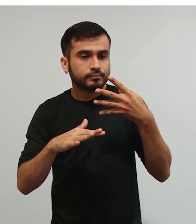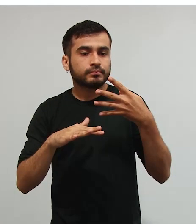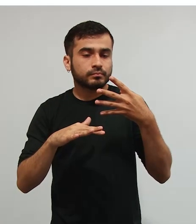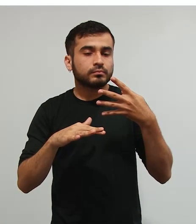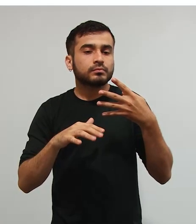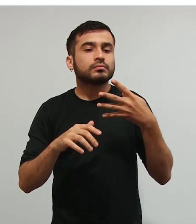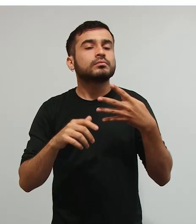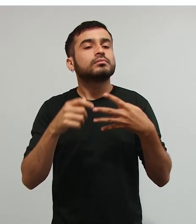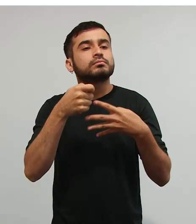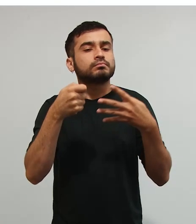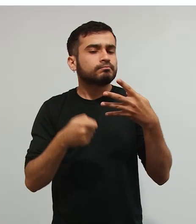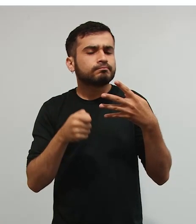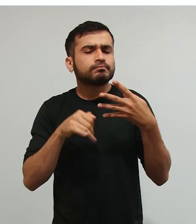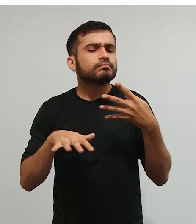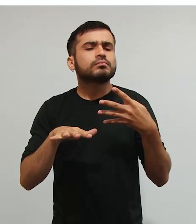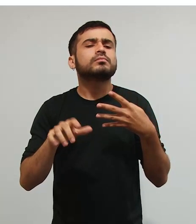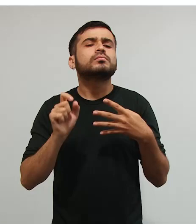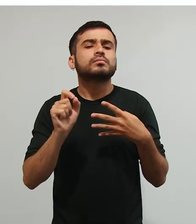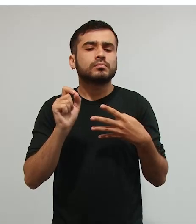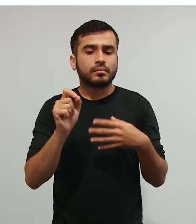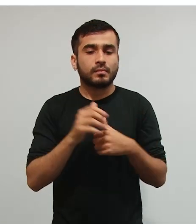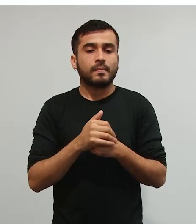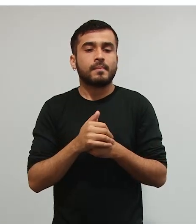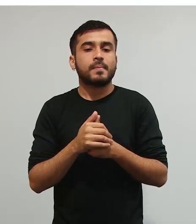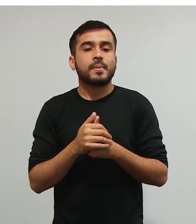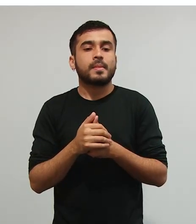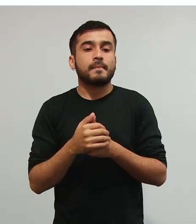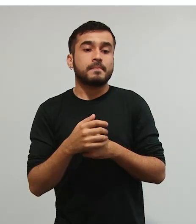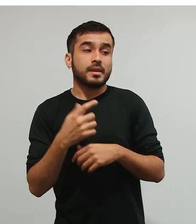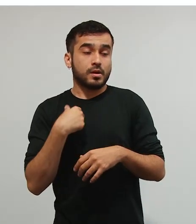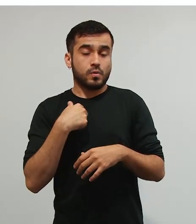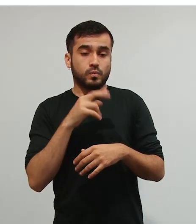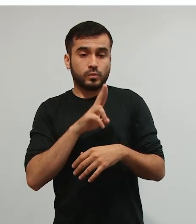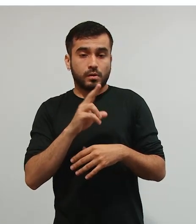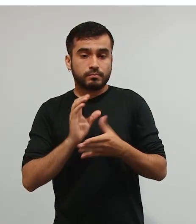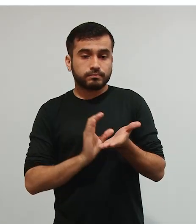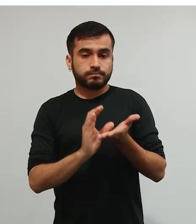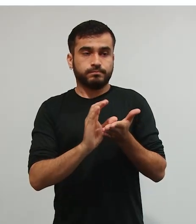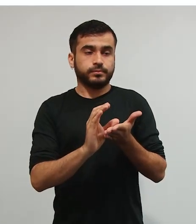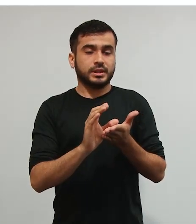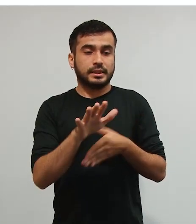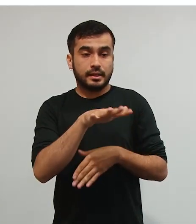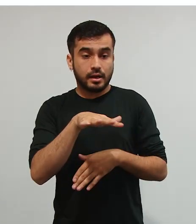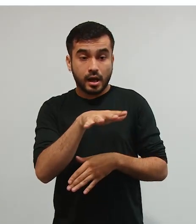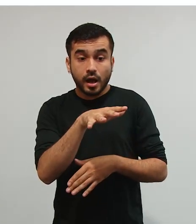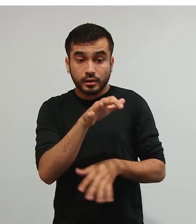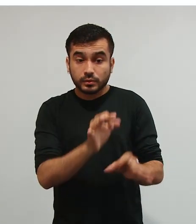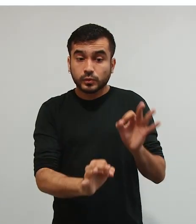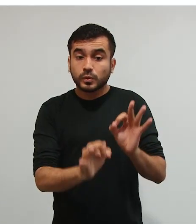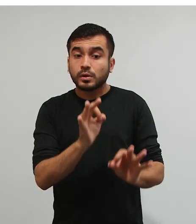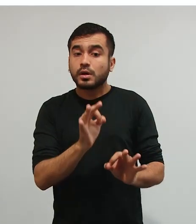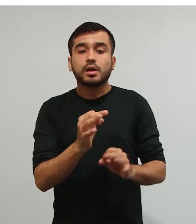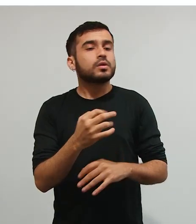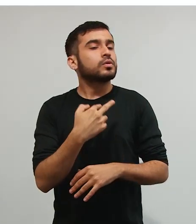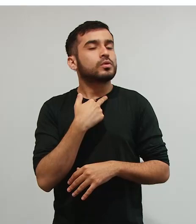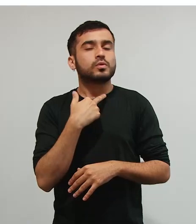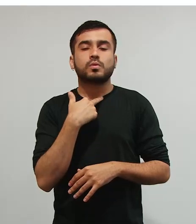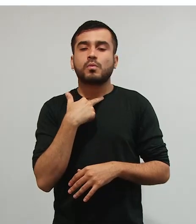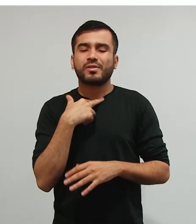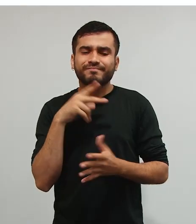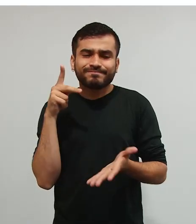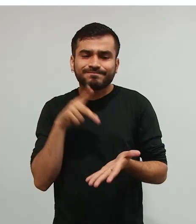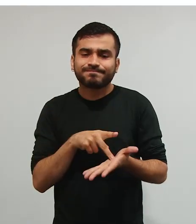jurisprudência no sentido de que a restituição do indébito tributário reconhecido na via judicial não pode